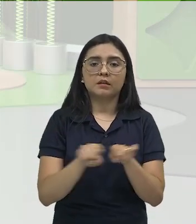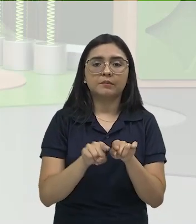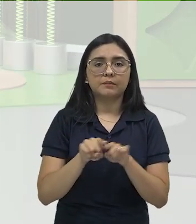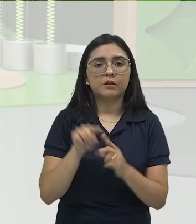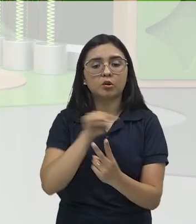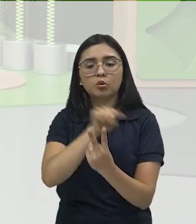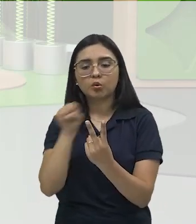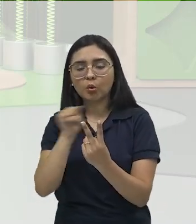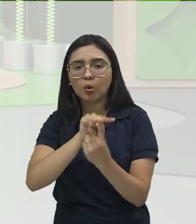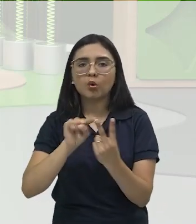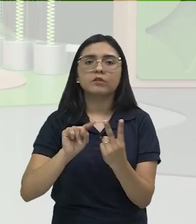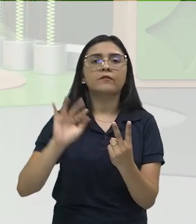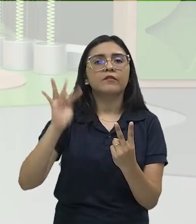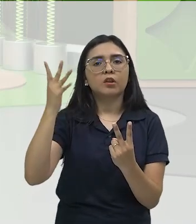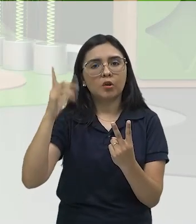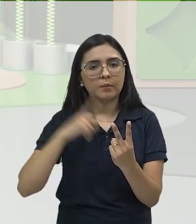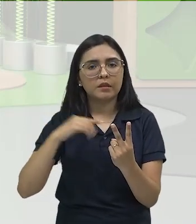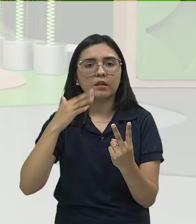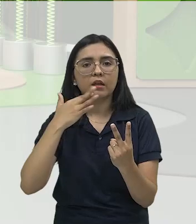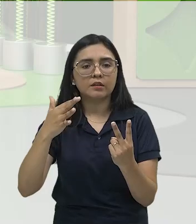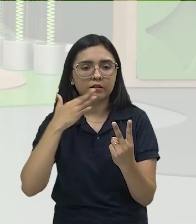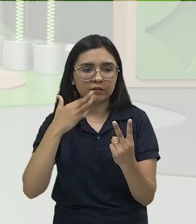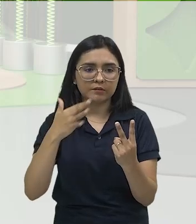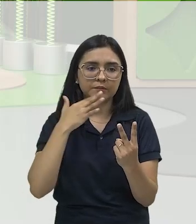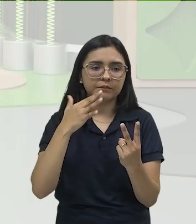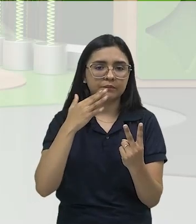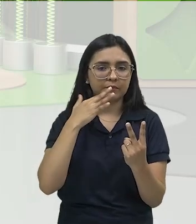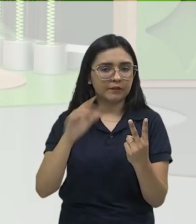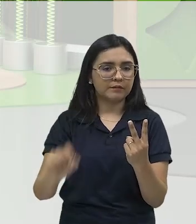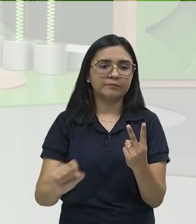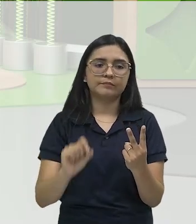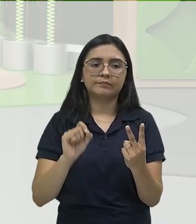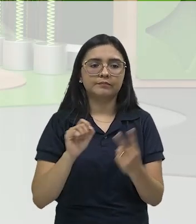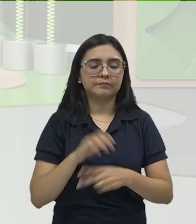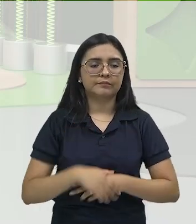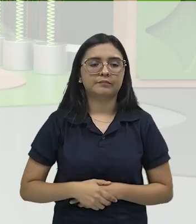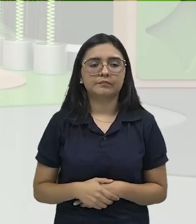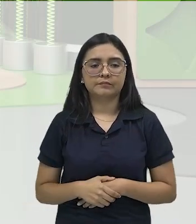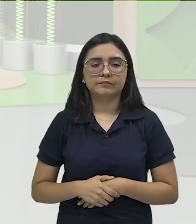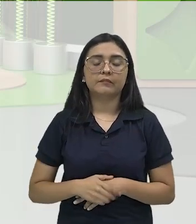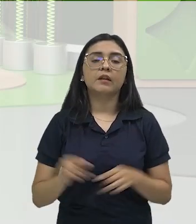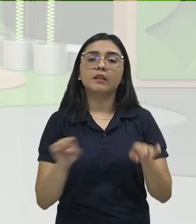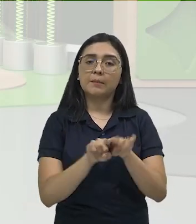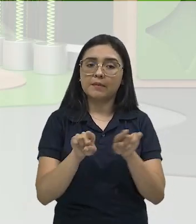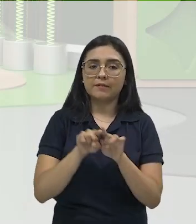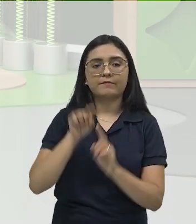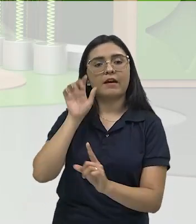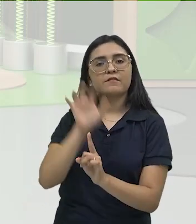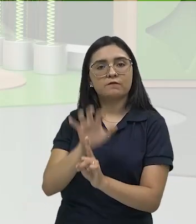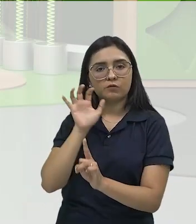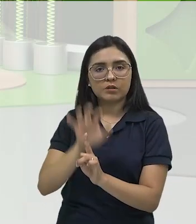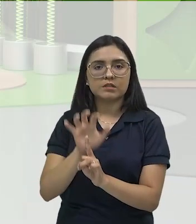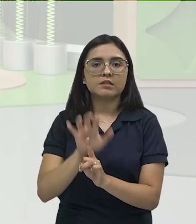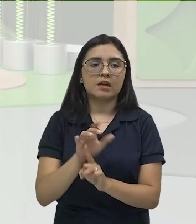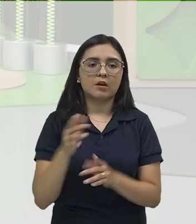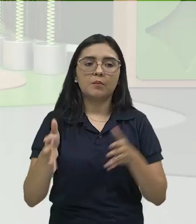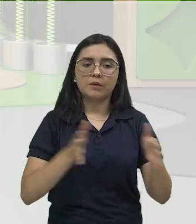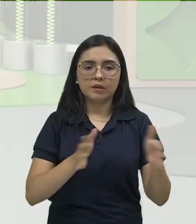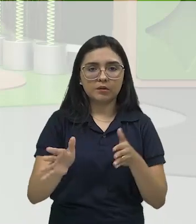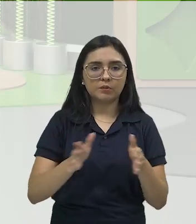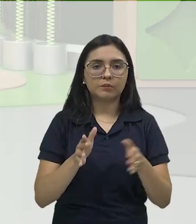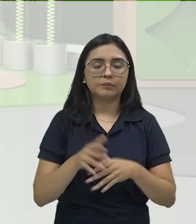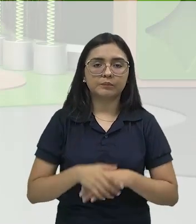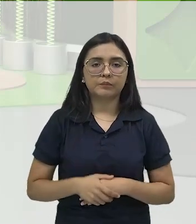dois fenômenos naturais, que é o El Niño e Laninha, que eles também vão influenciar nisso, certo?